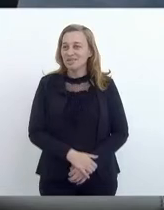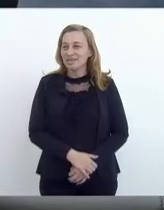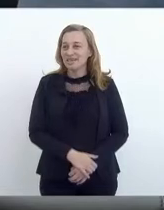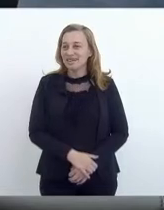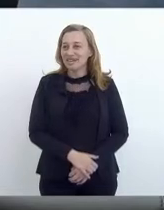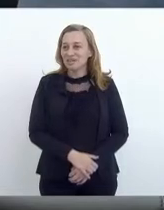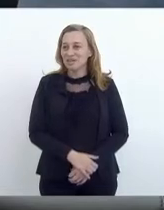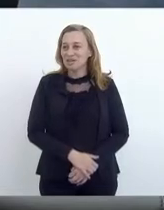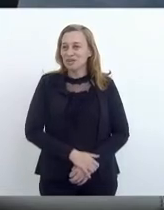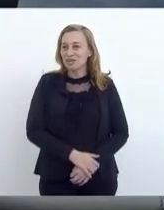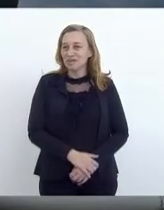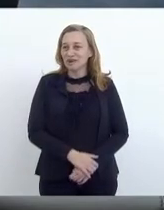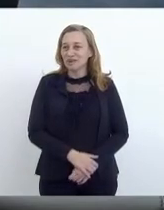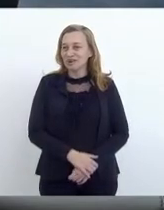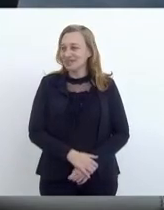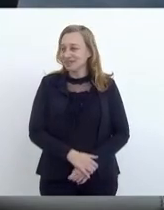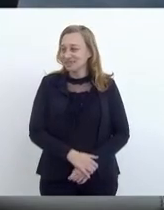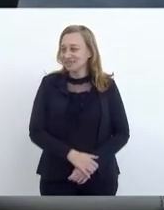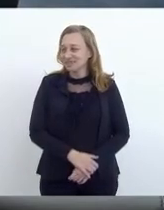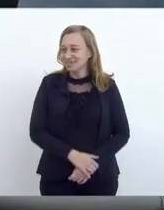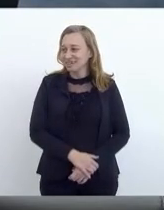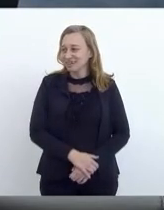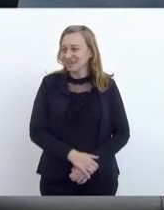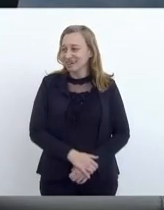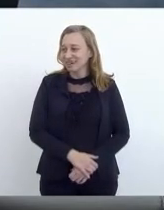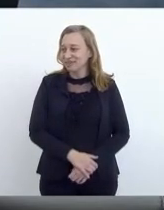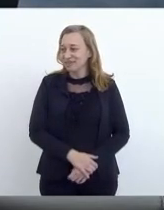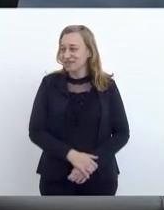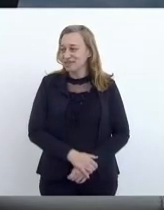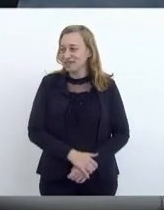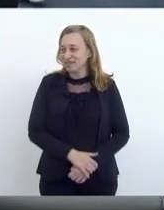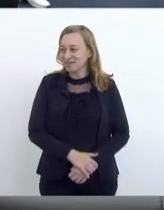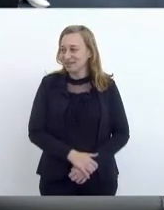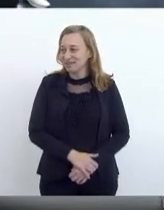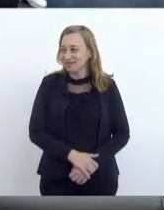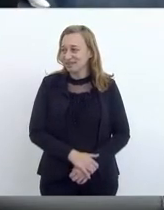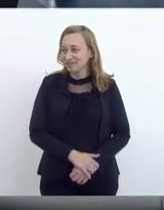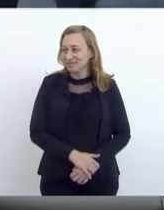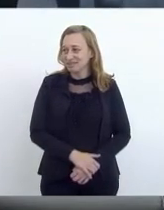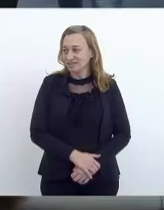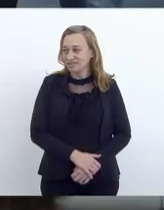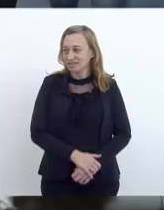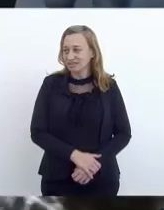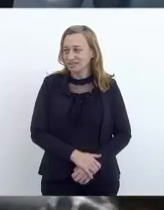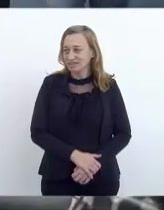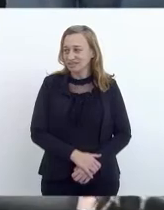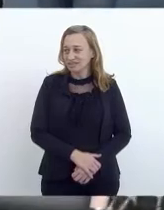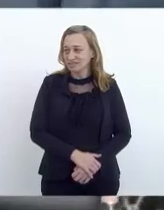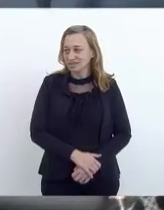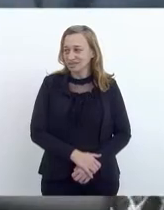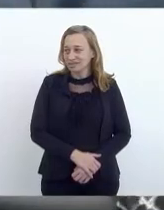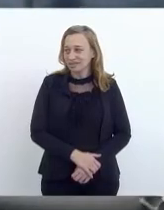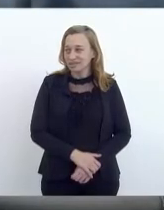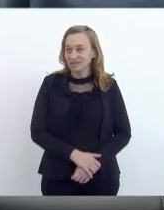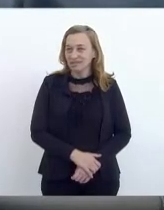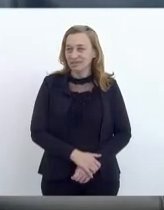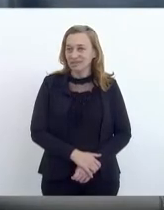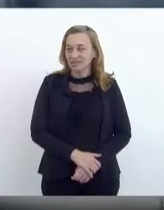Ok. Boa tarde a todas e todos. Vamos à pauta.